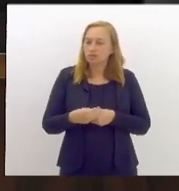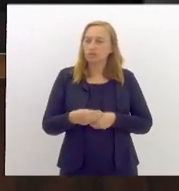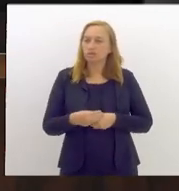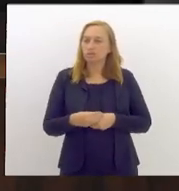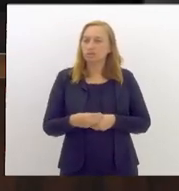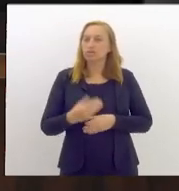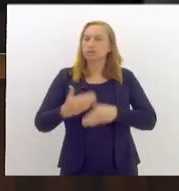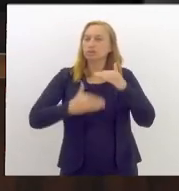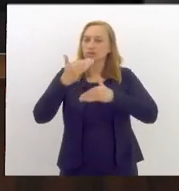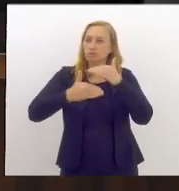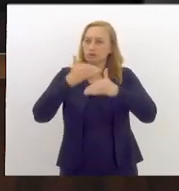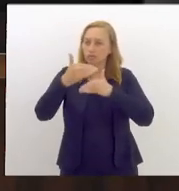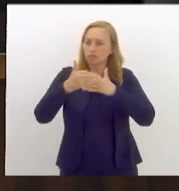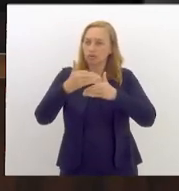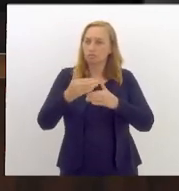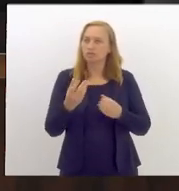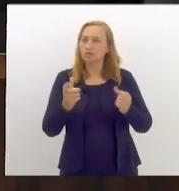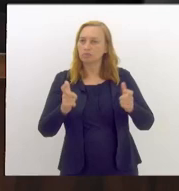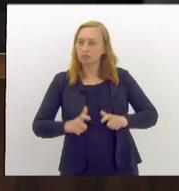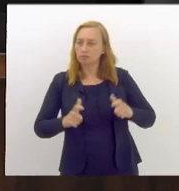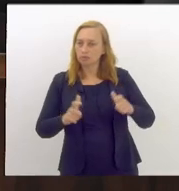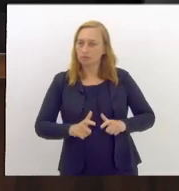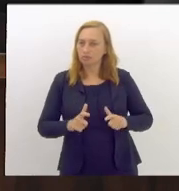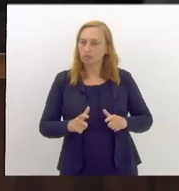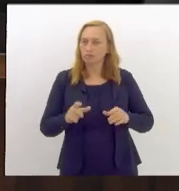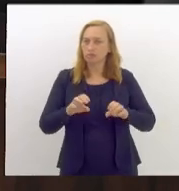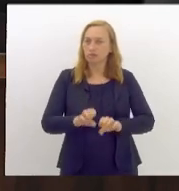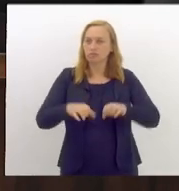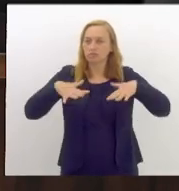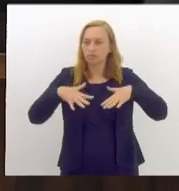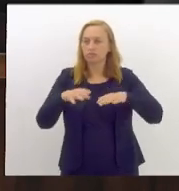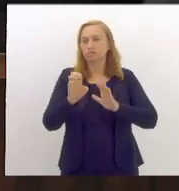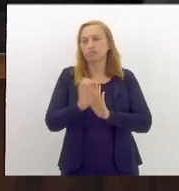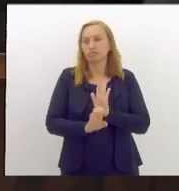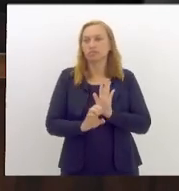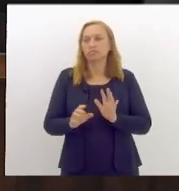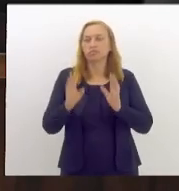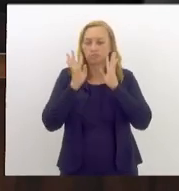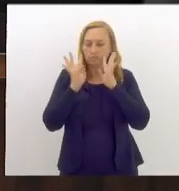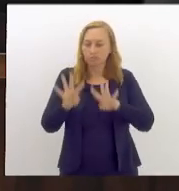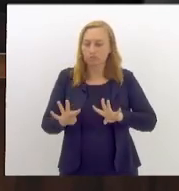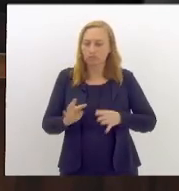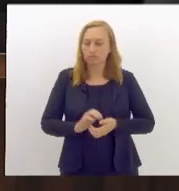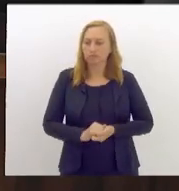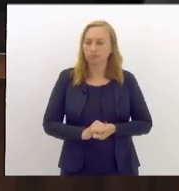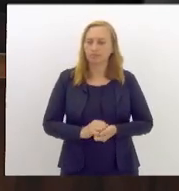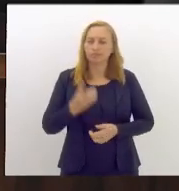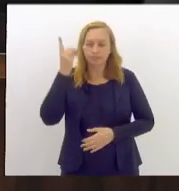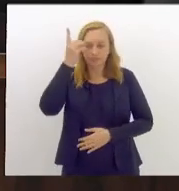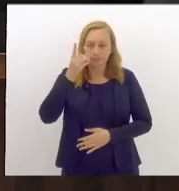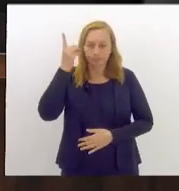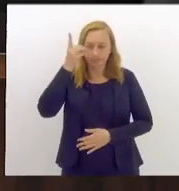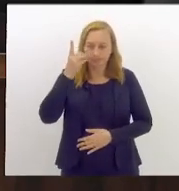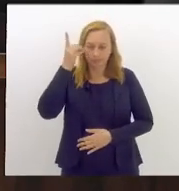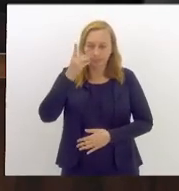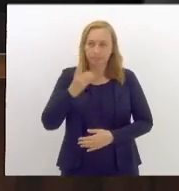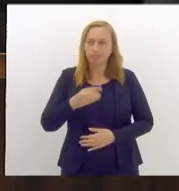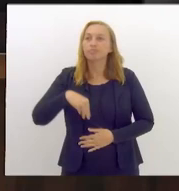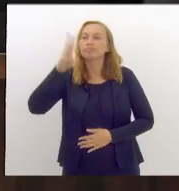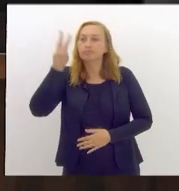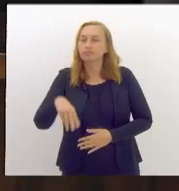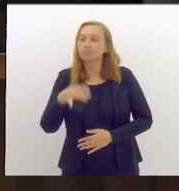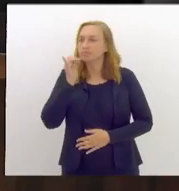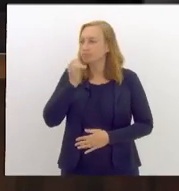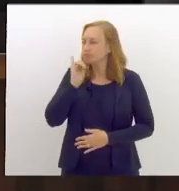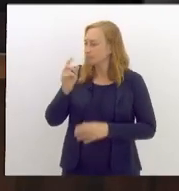e desenvolvimento Regional sobre as emendas de plenário quero chamar atenção Deputado quem vai ser